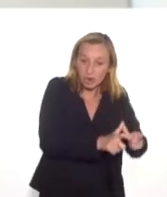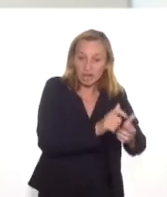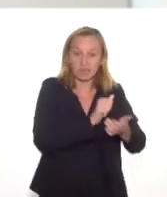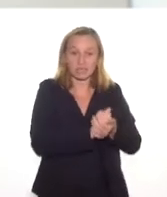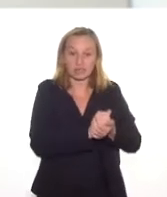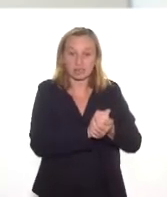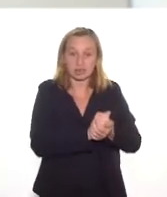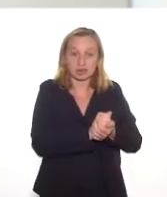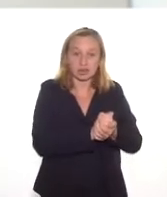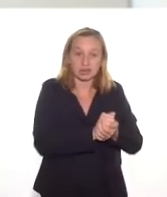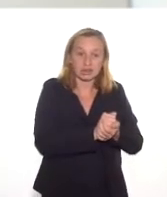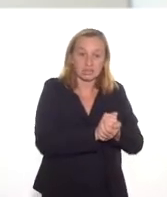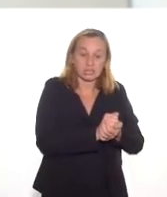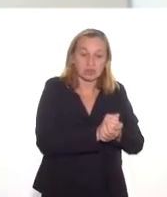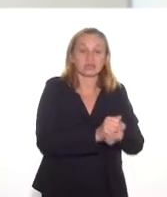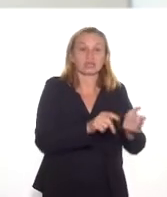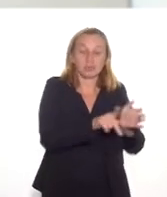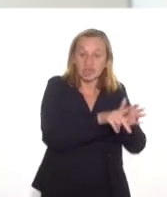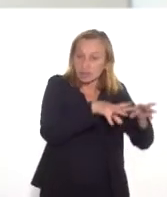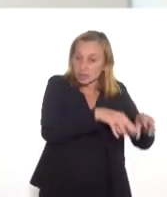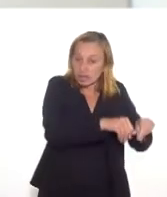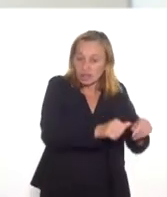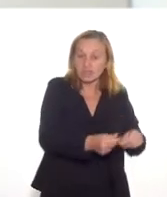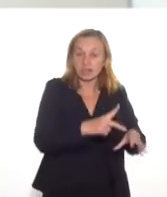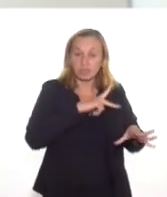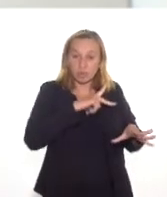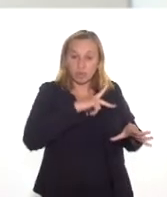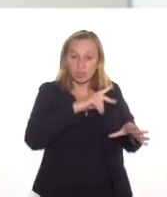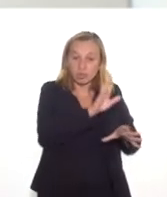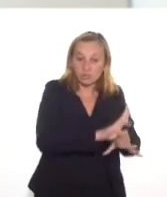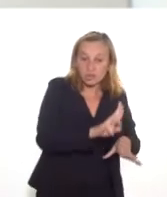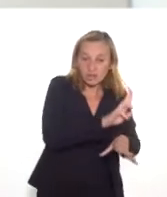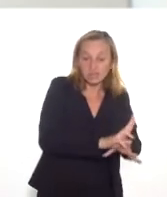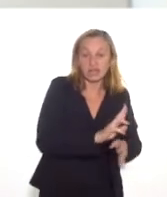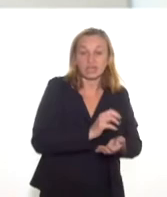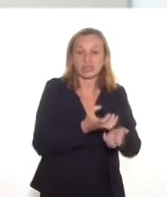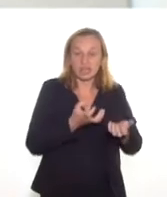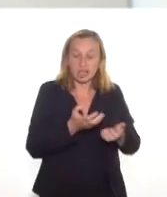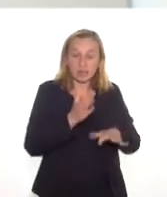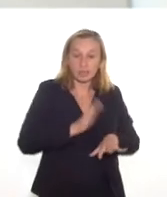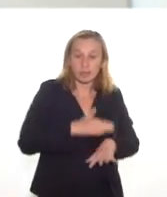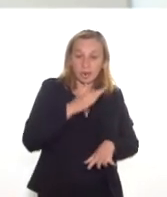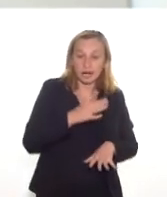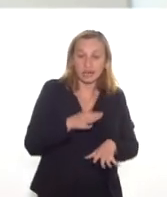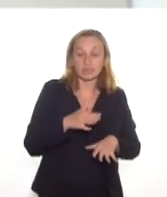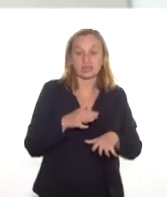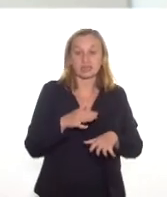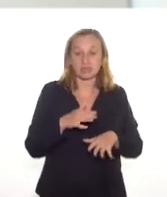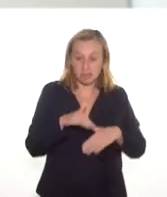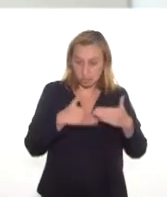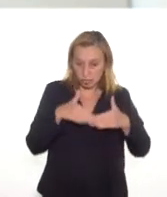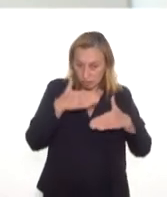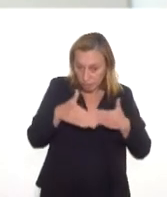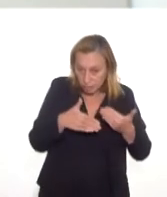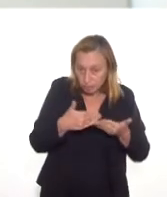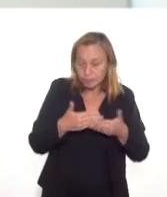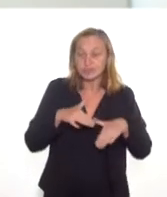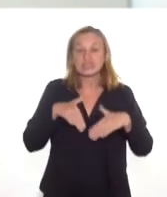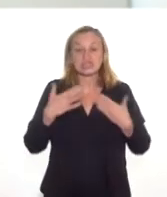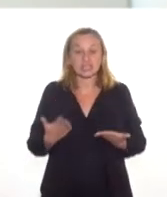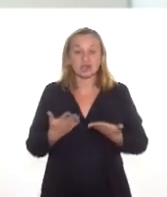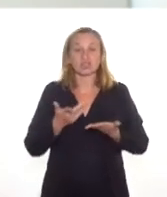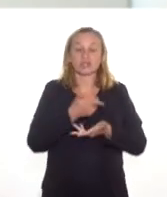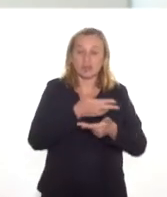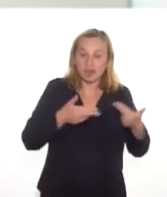de parte do terreno da própria universidade, que requerem um maior amadurecimento. Então, a gente fez